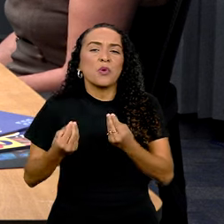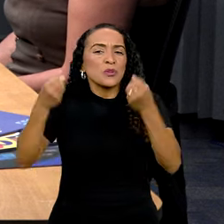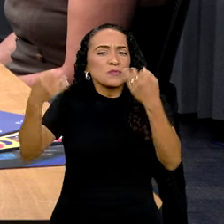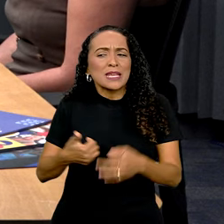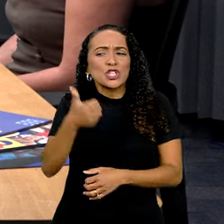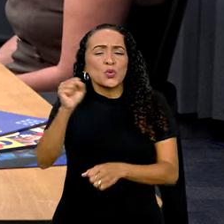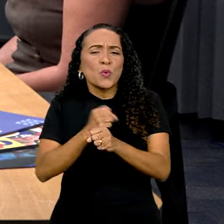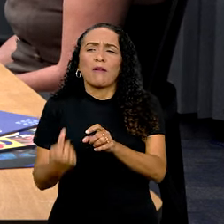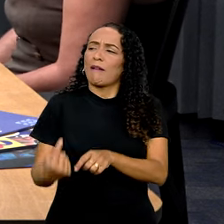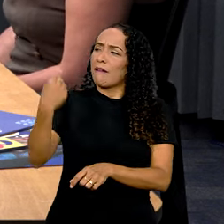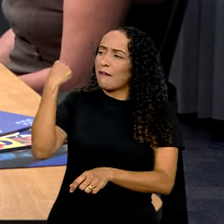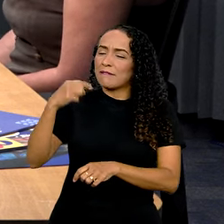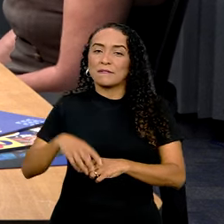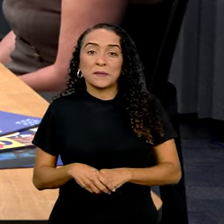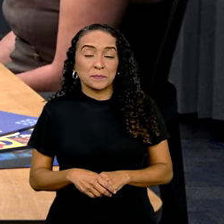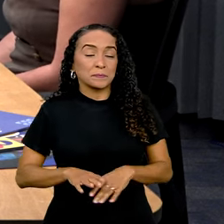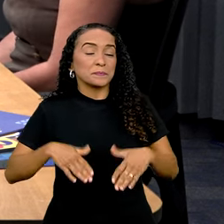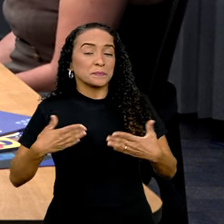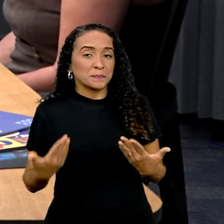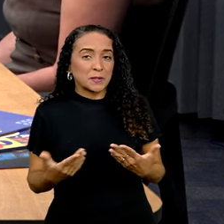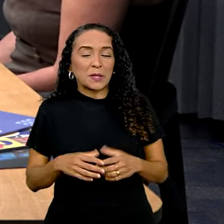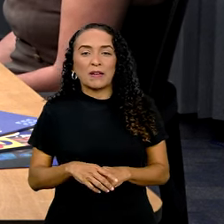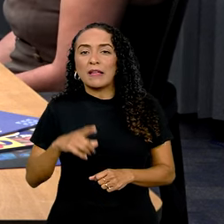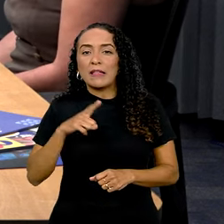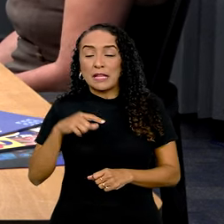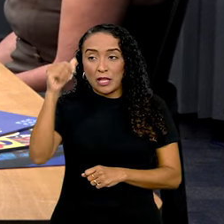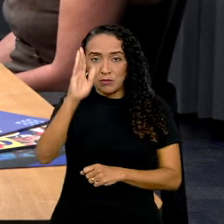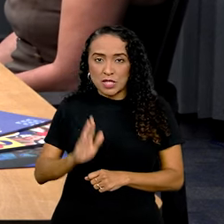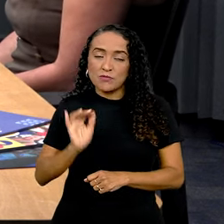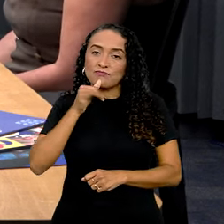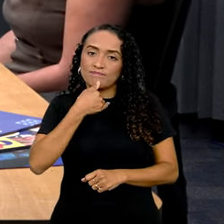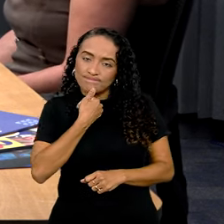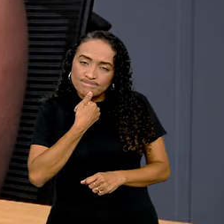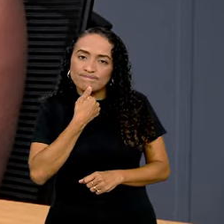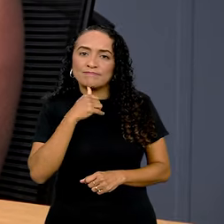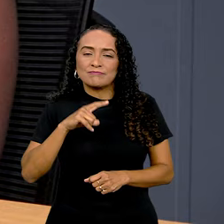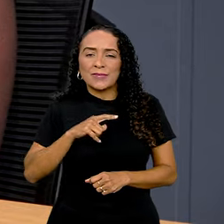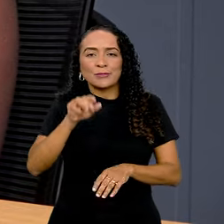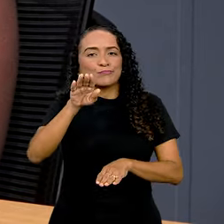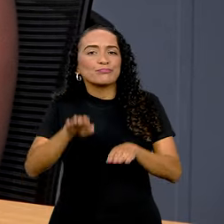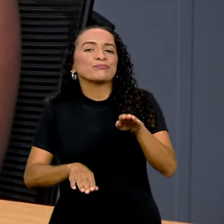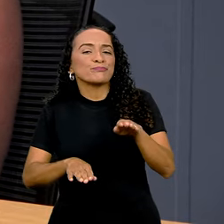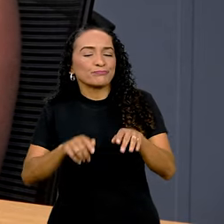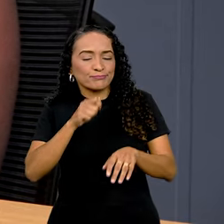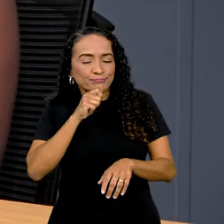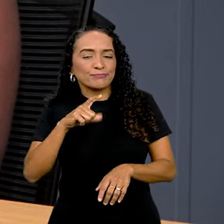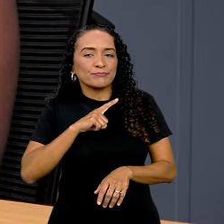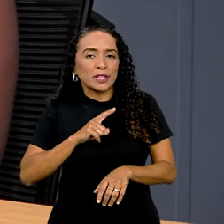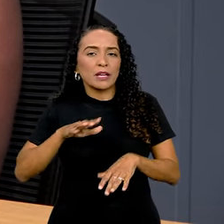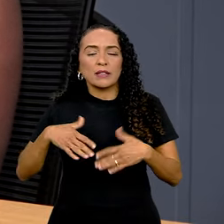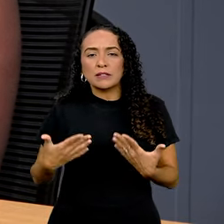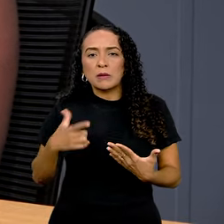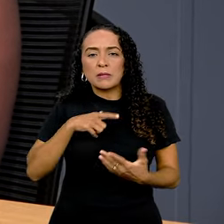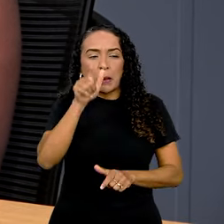como eu falei há 18 anos bom a gente tem no país infelizmente um país bastante desigual ainda e a